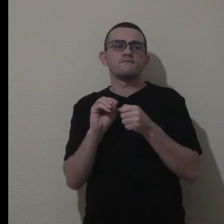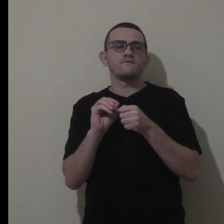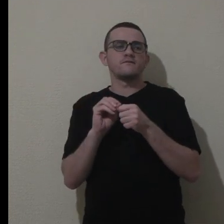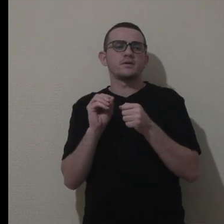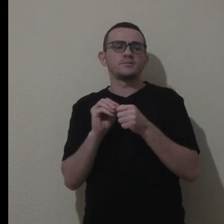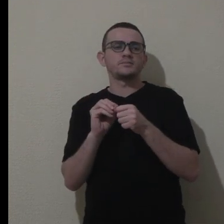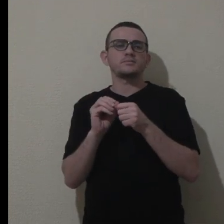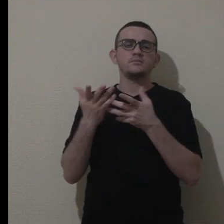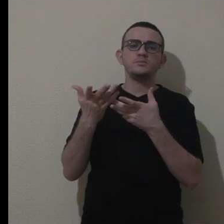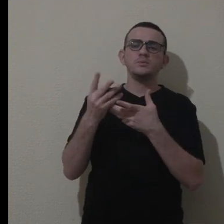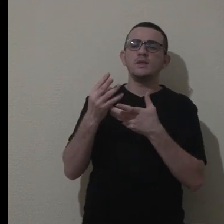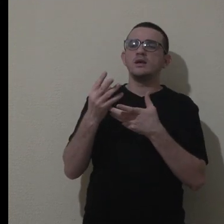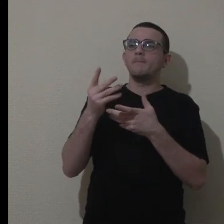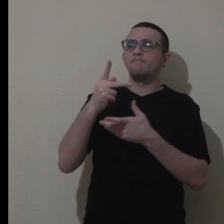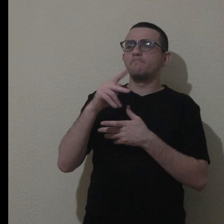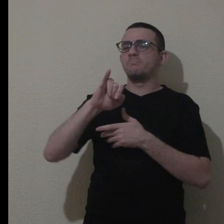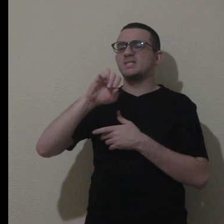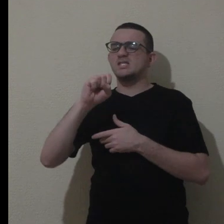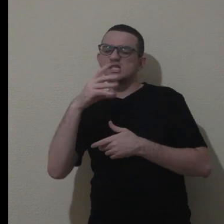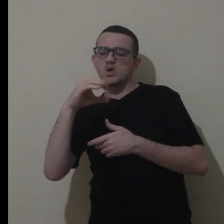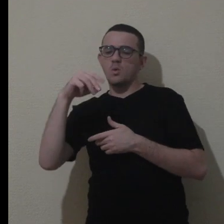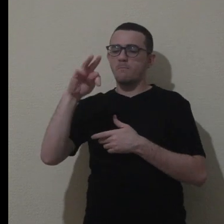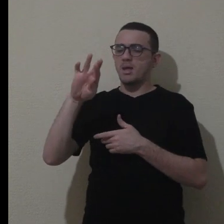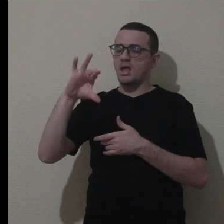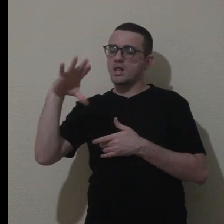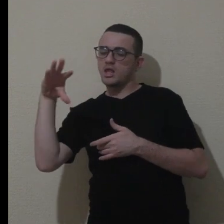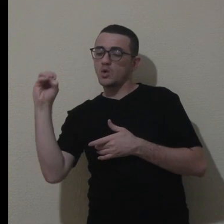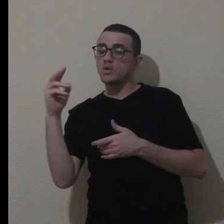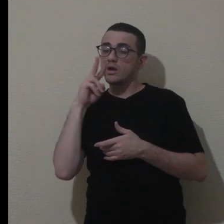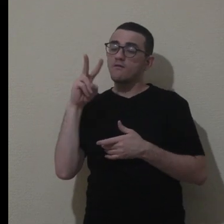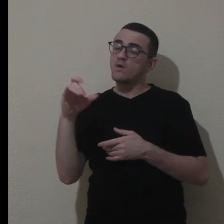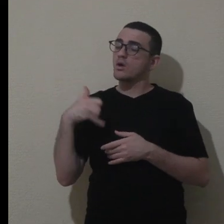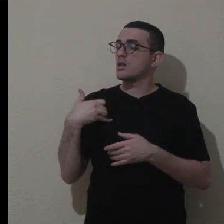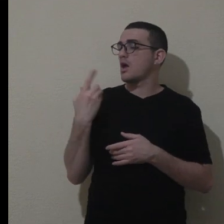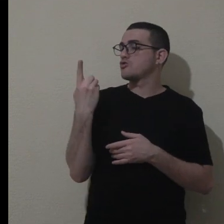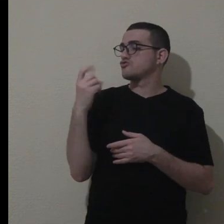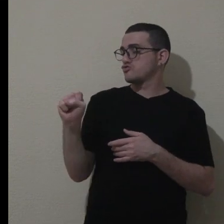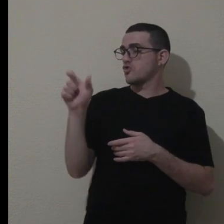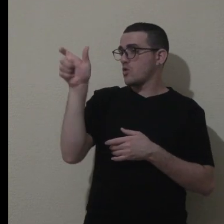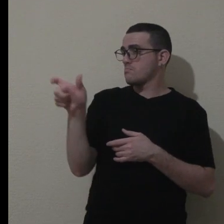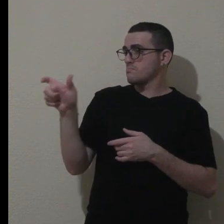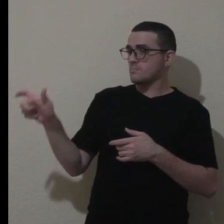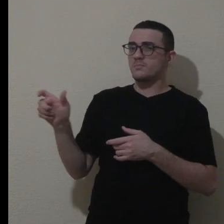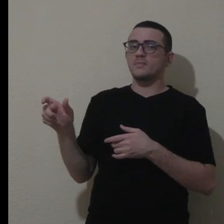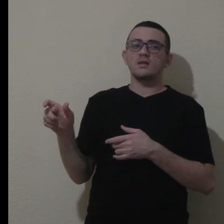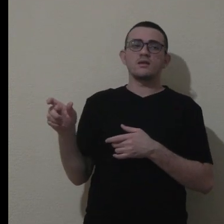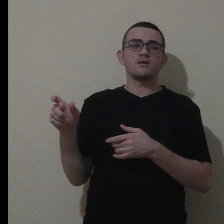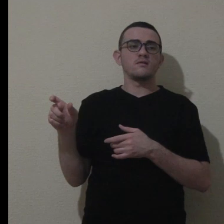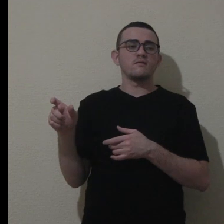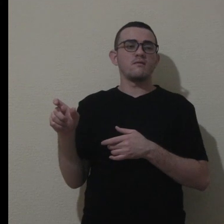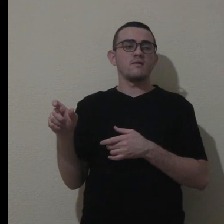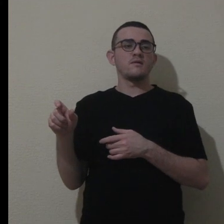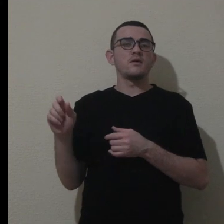né, psicométricos, e viram que é o seguinte, as pessoas com 18 anos e que de 15 a